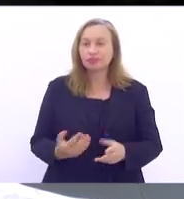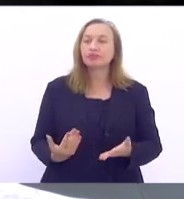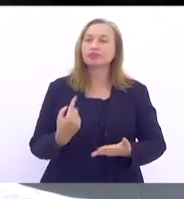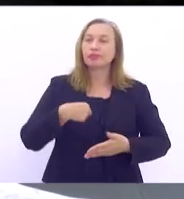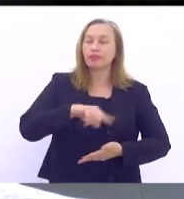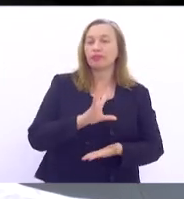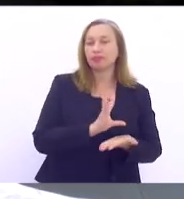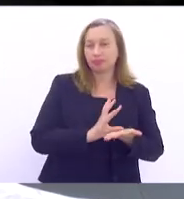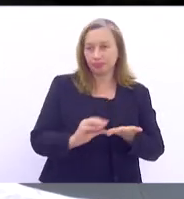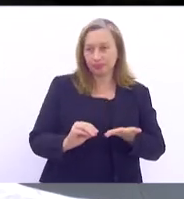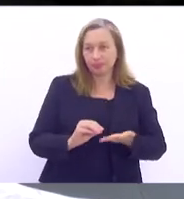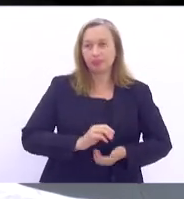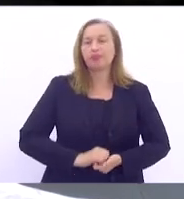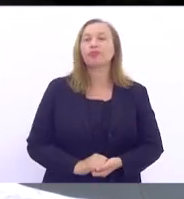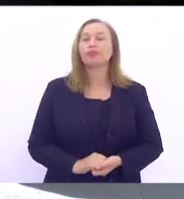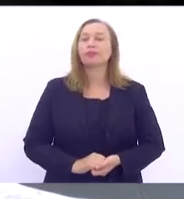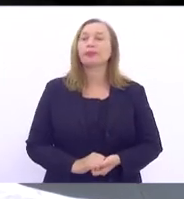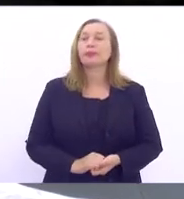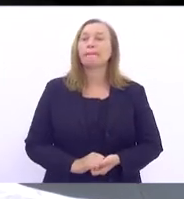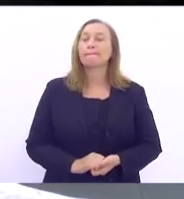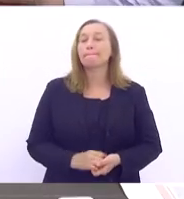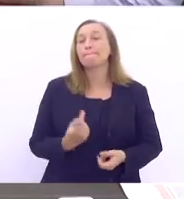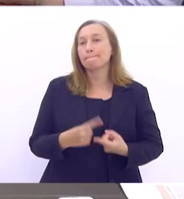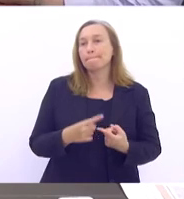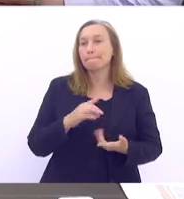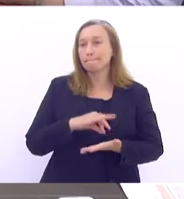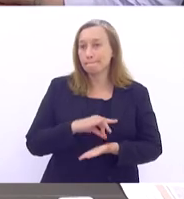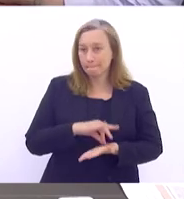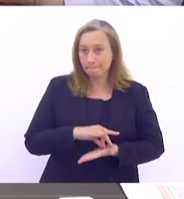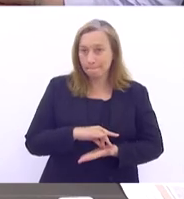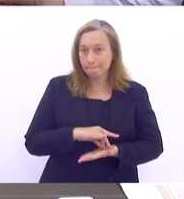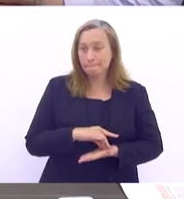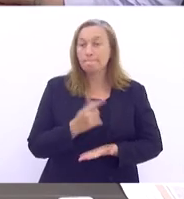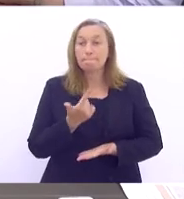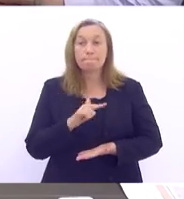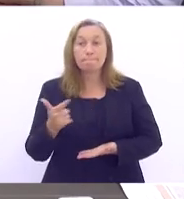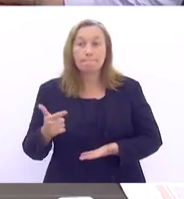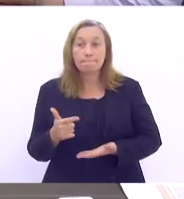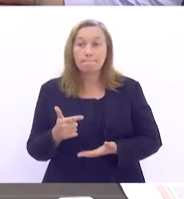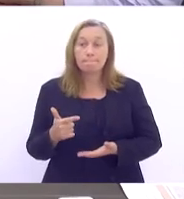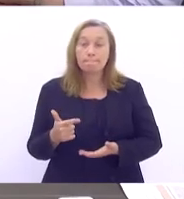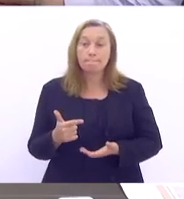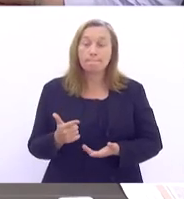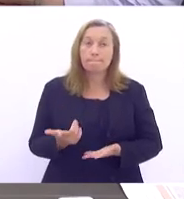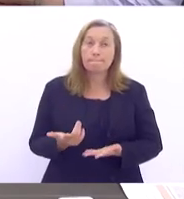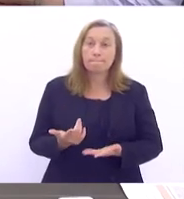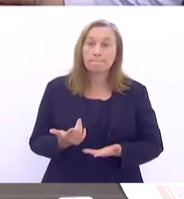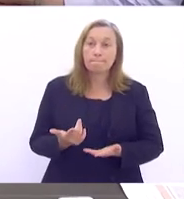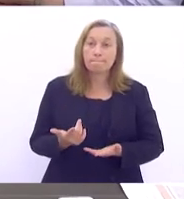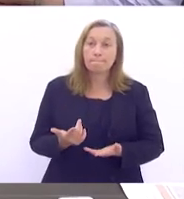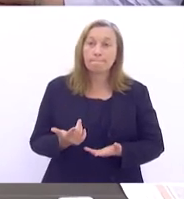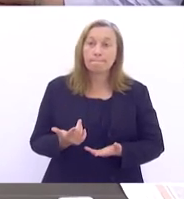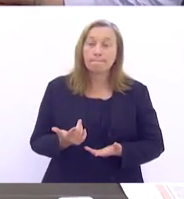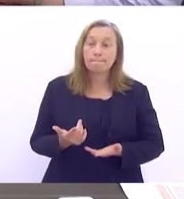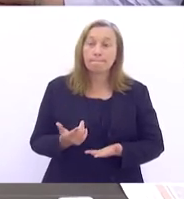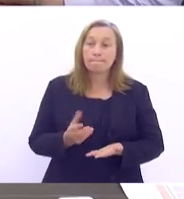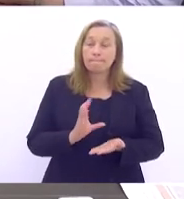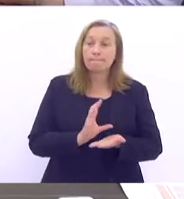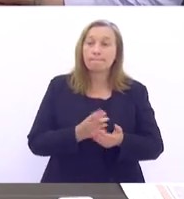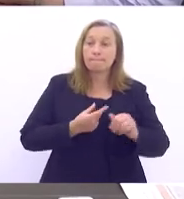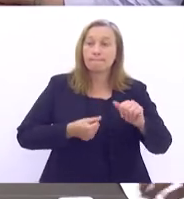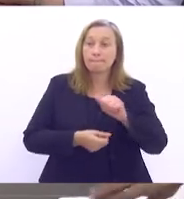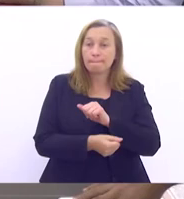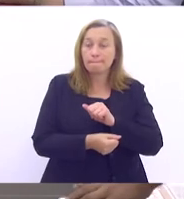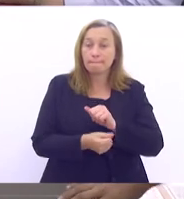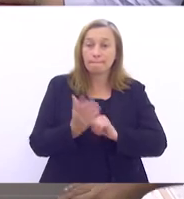pauta. É porque na verdade, não tem ali uma implicação de aporte financeiro do erário